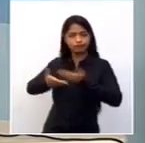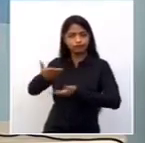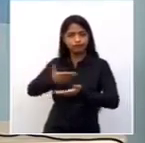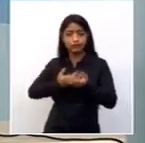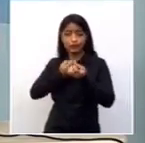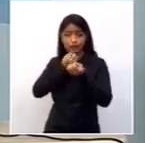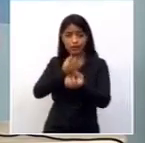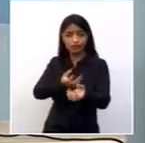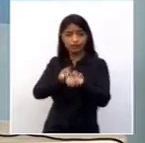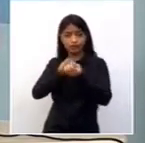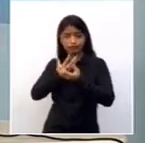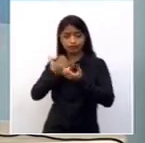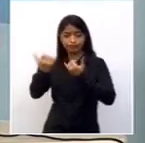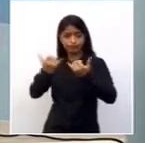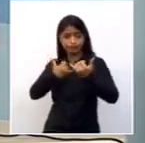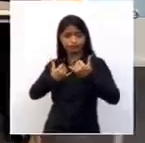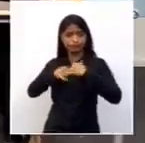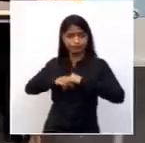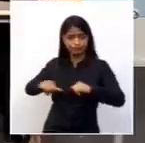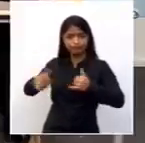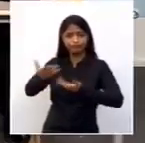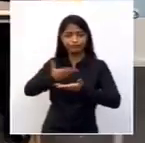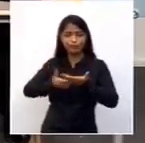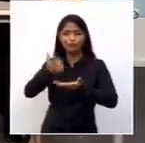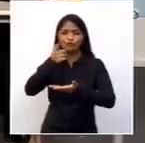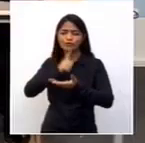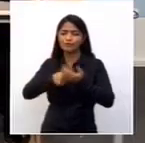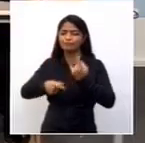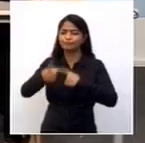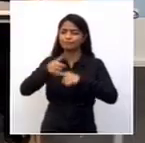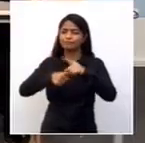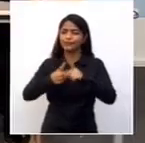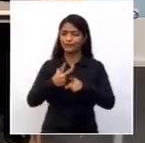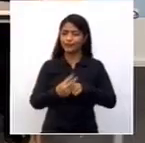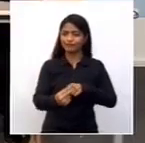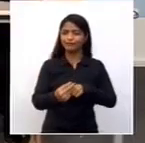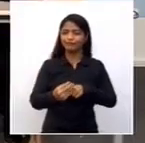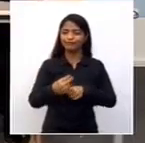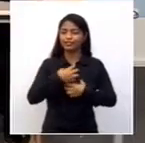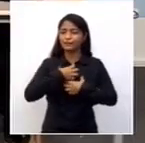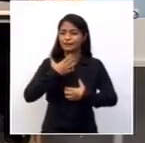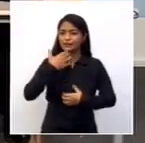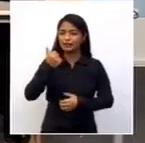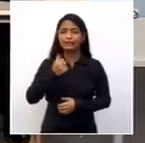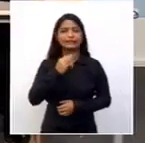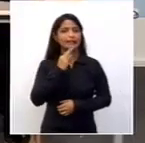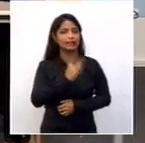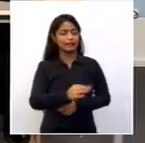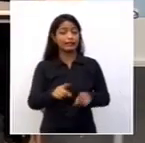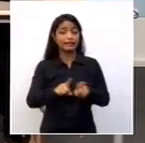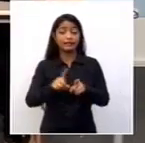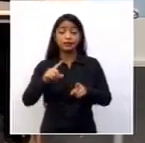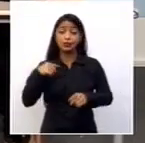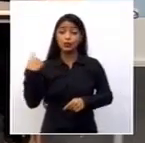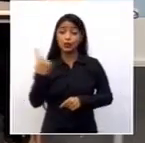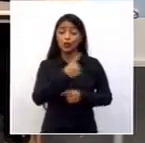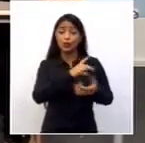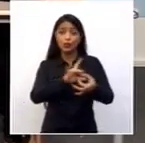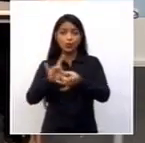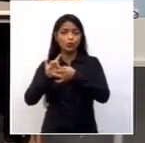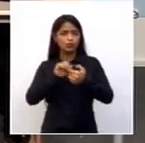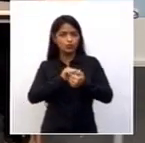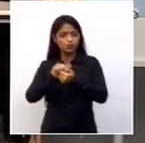gente pode passar por esse momento da melhor forma possível. Exatamente. E aprendendo todos juntos, né? Esse é o mais essencial